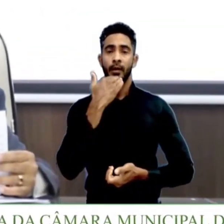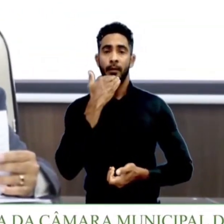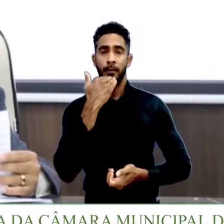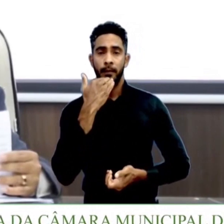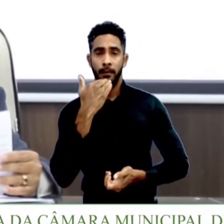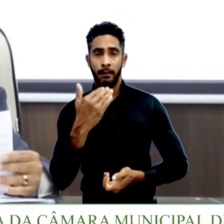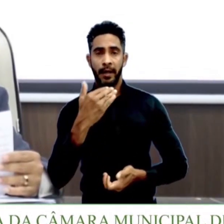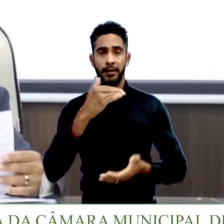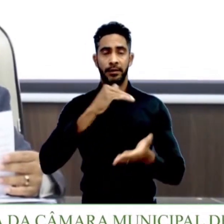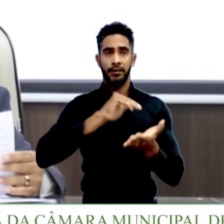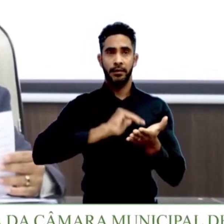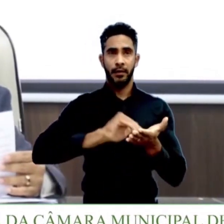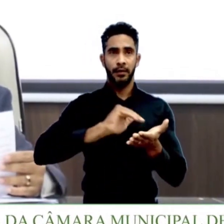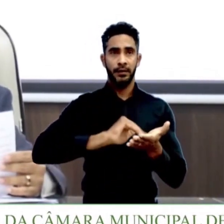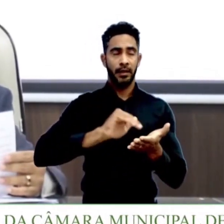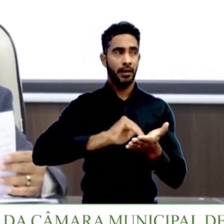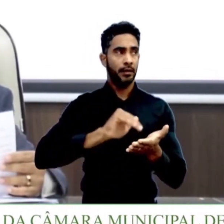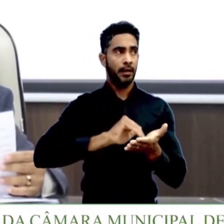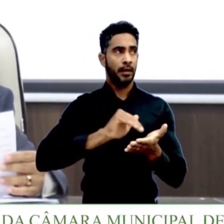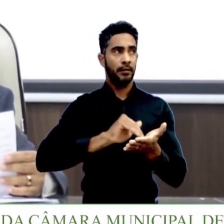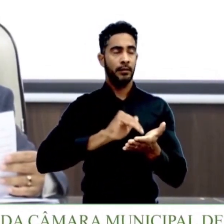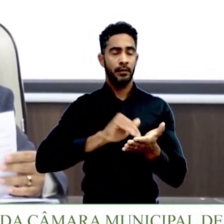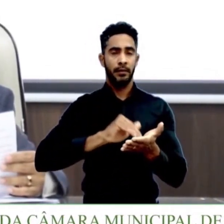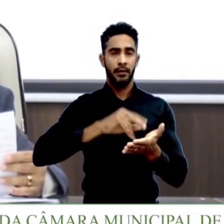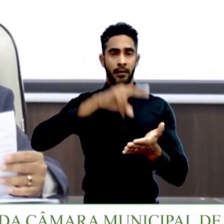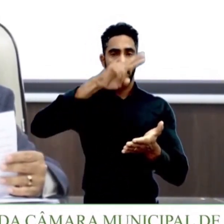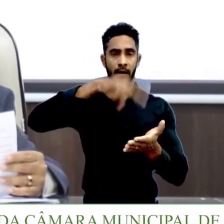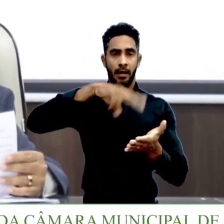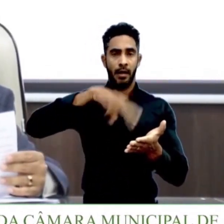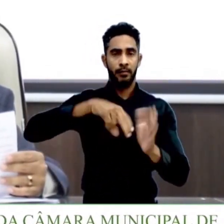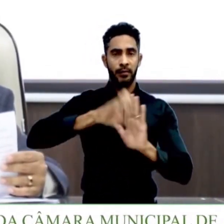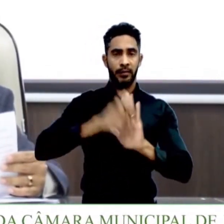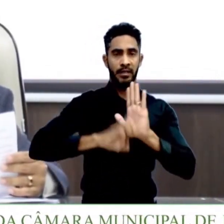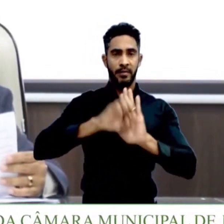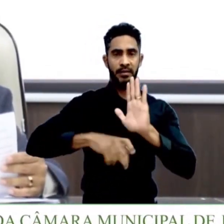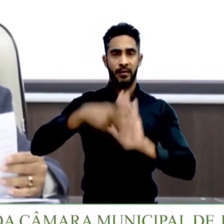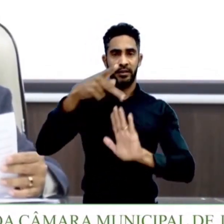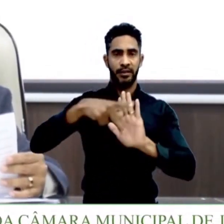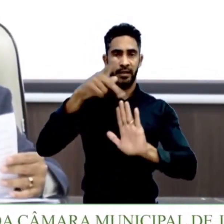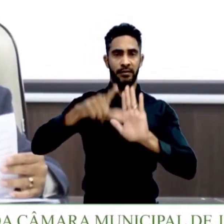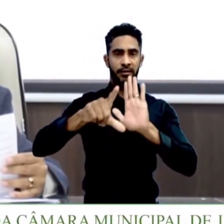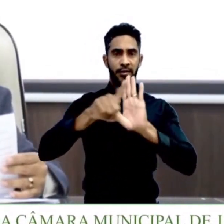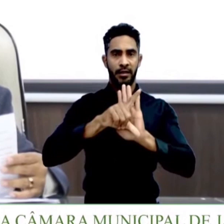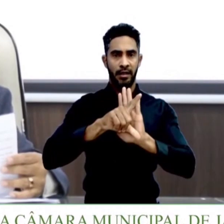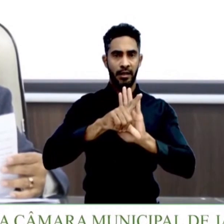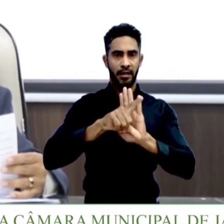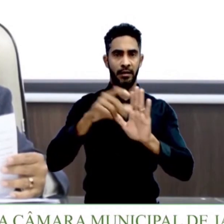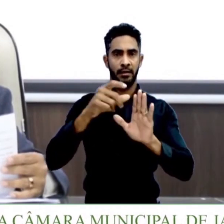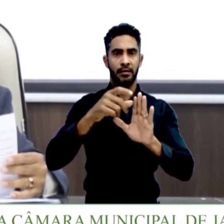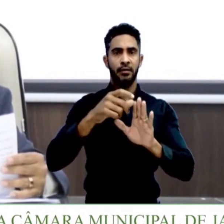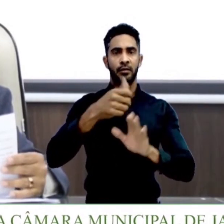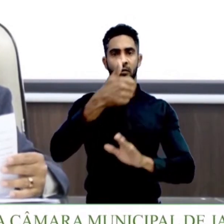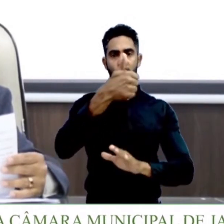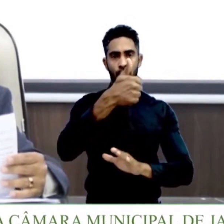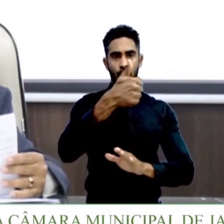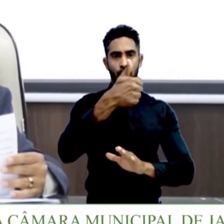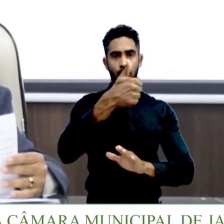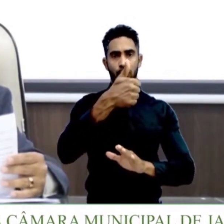Solicito ao senhor secretário que faça a leitura das emendas dos projetos de leis ordinárias do número 1 ao